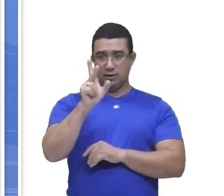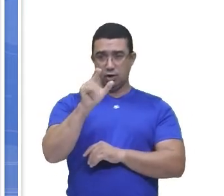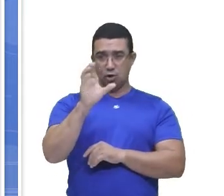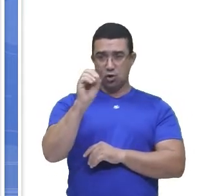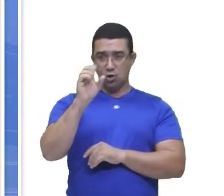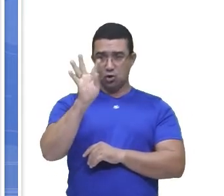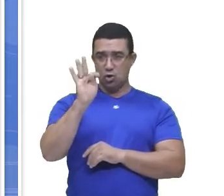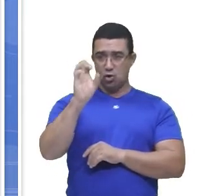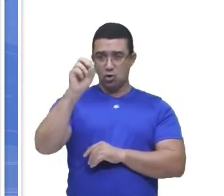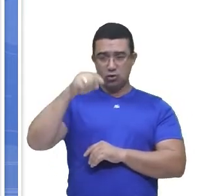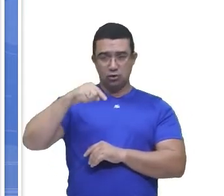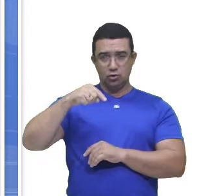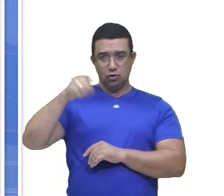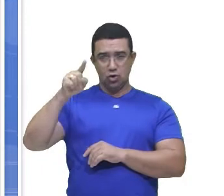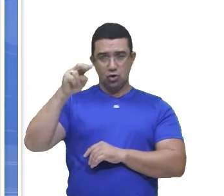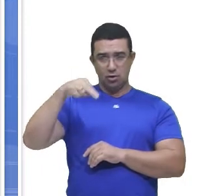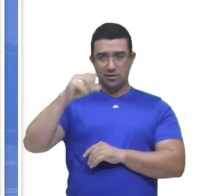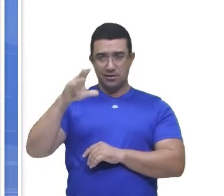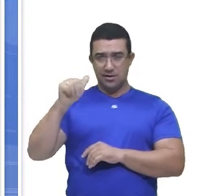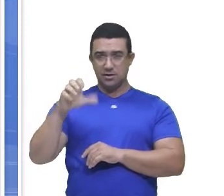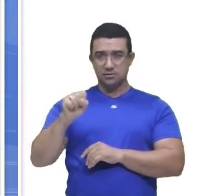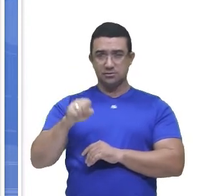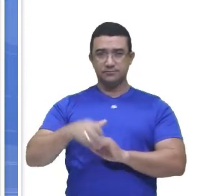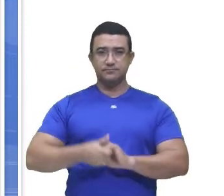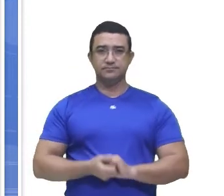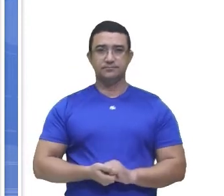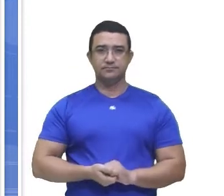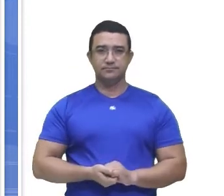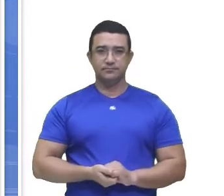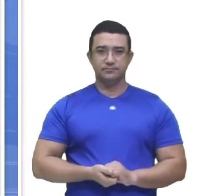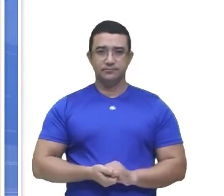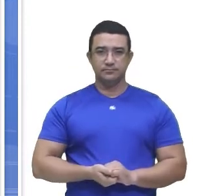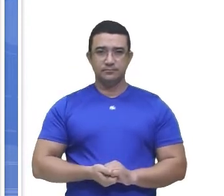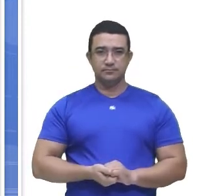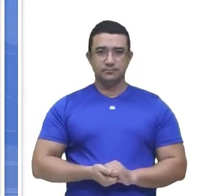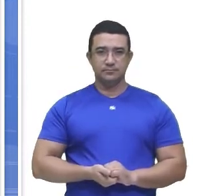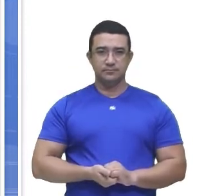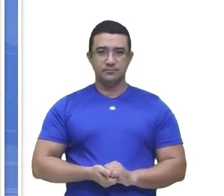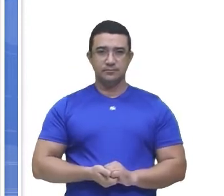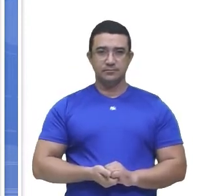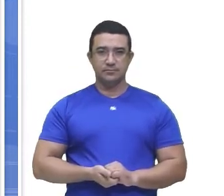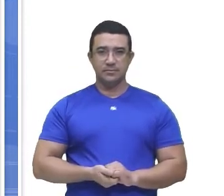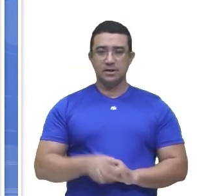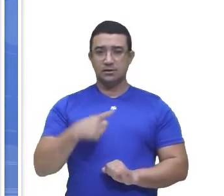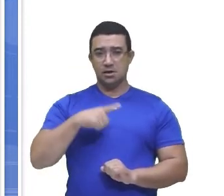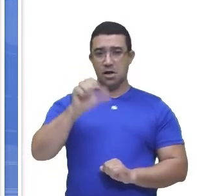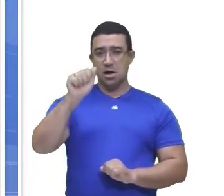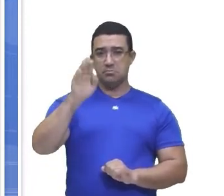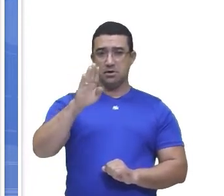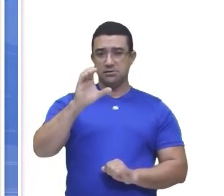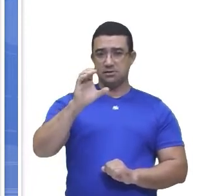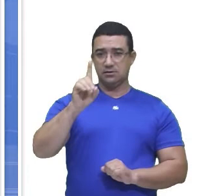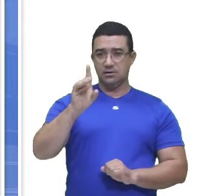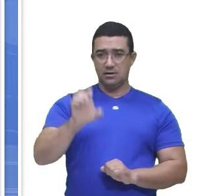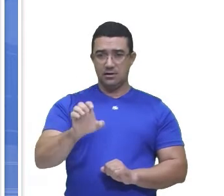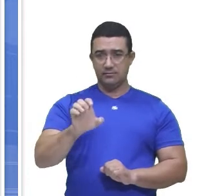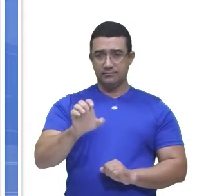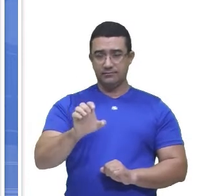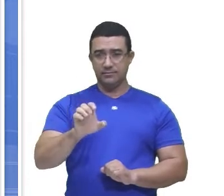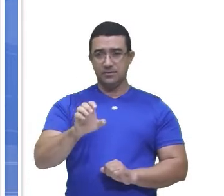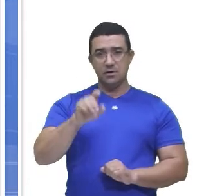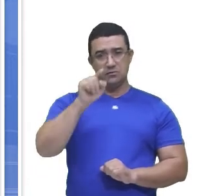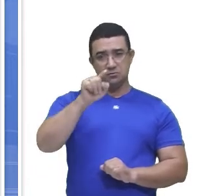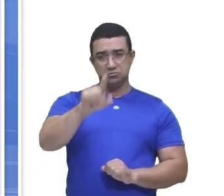ele começa aqui e termina aqui, tá bom, pessoal? E aí nós temos o ABCDE e os itens,